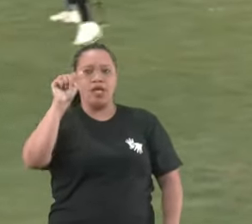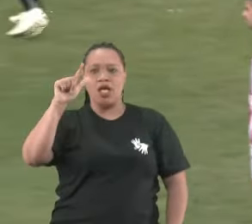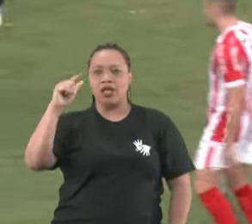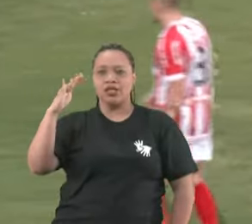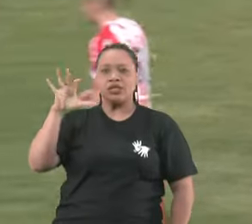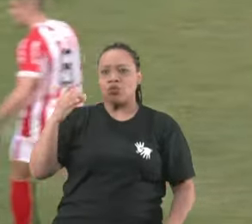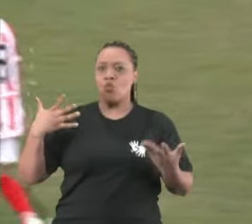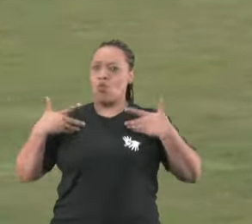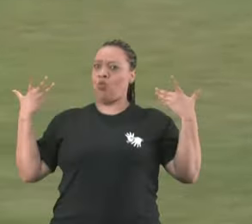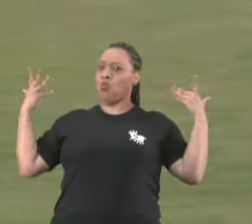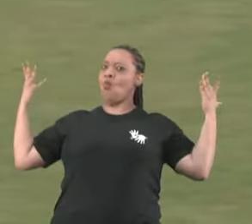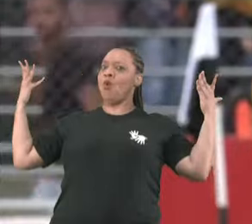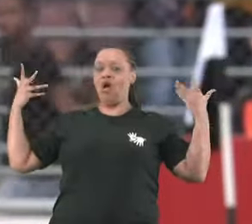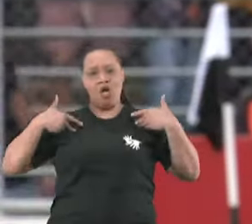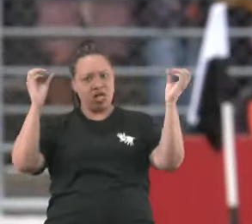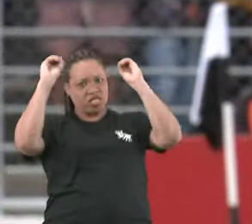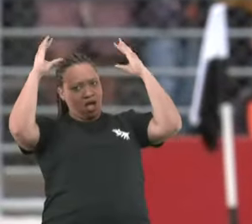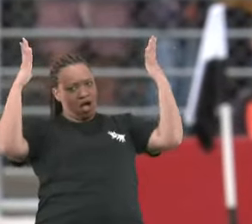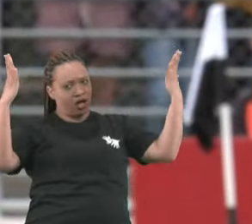que eu fiz? Fiz nada.